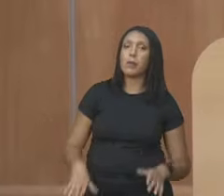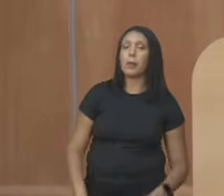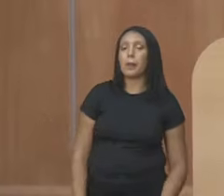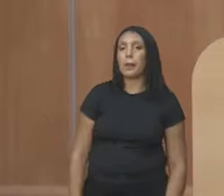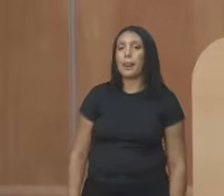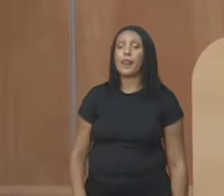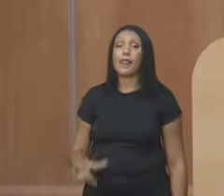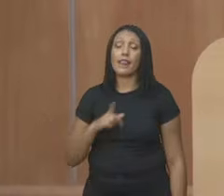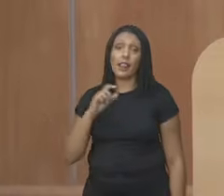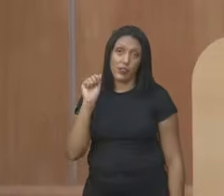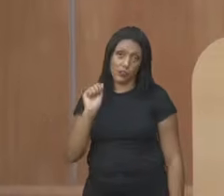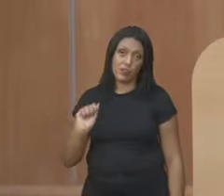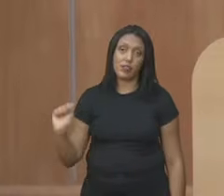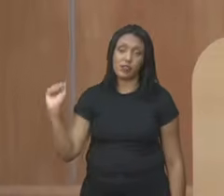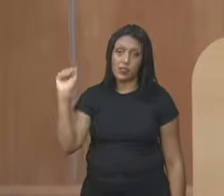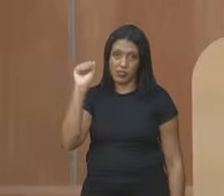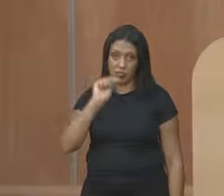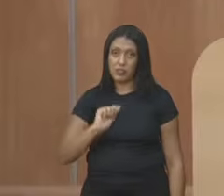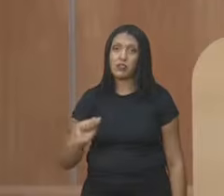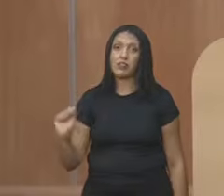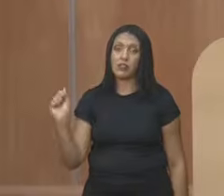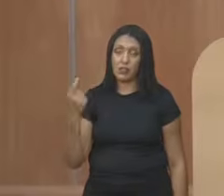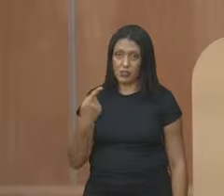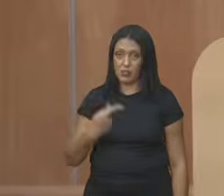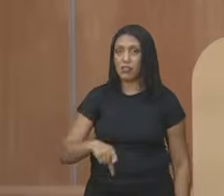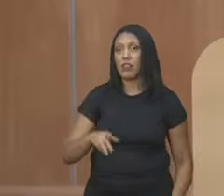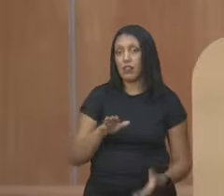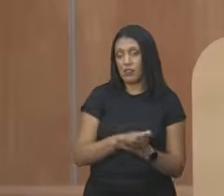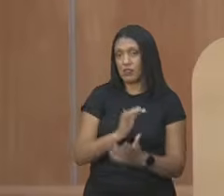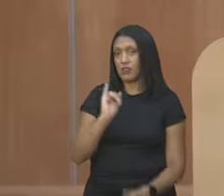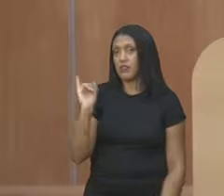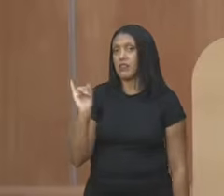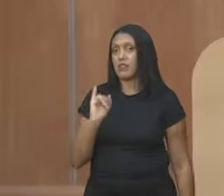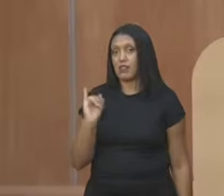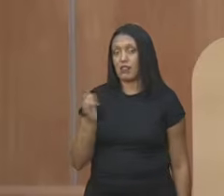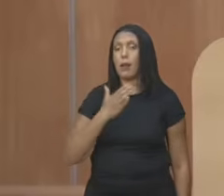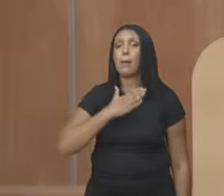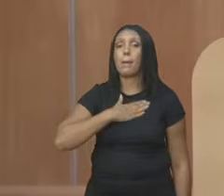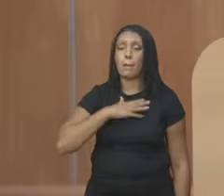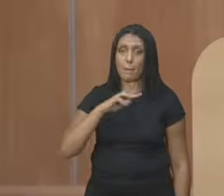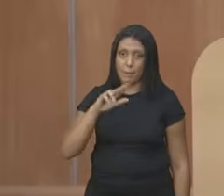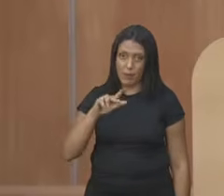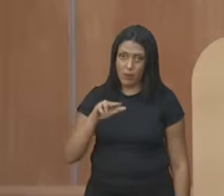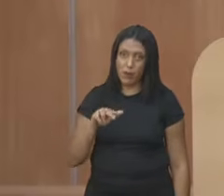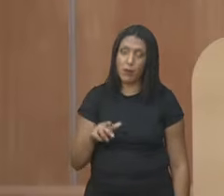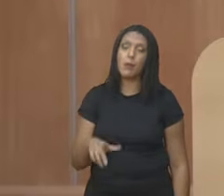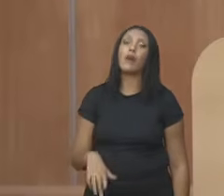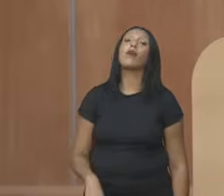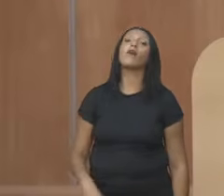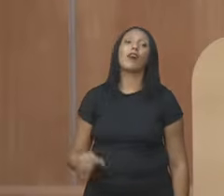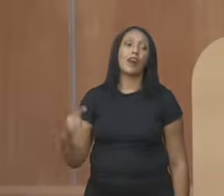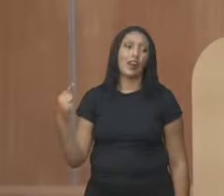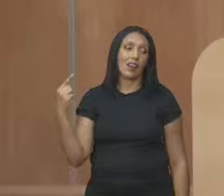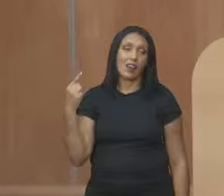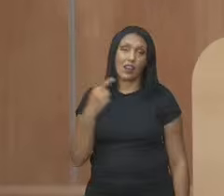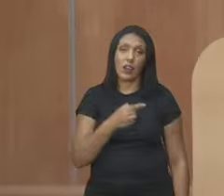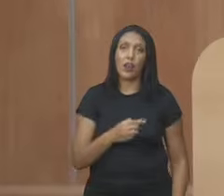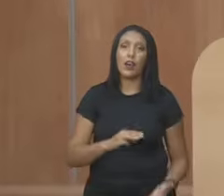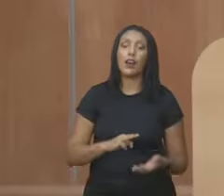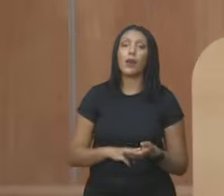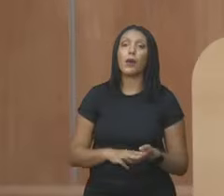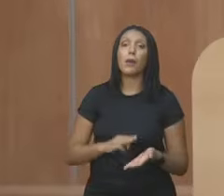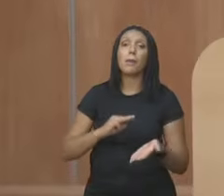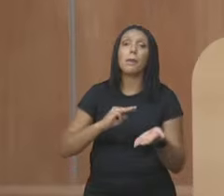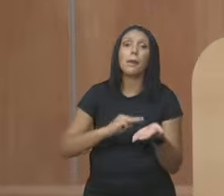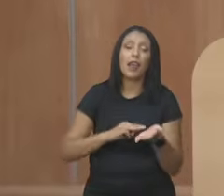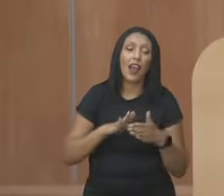anos trabalhando. Ele é um membro de resgate, há mais de 20 anos que ele está limpo. Então, tem muito para contribuir, de